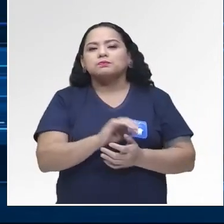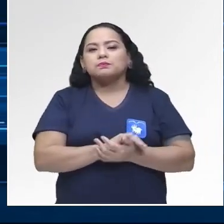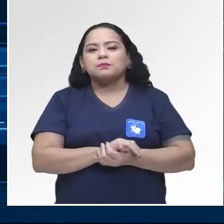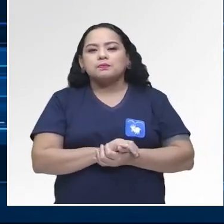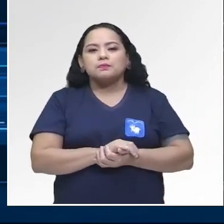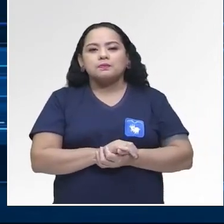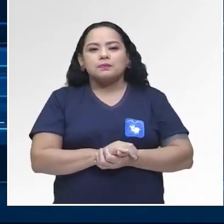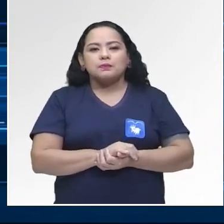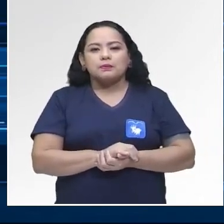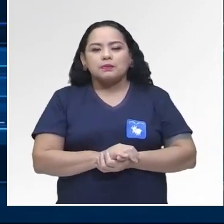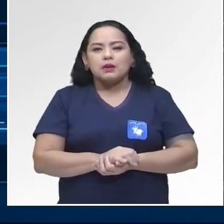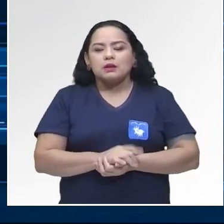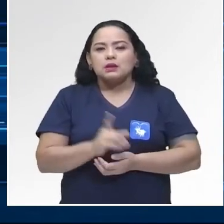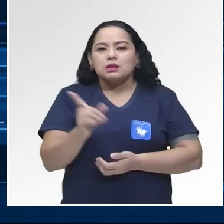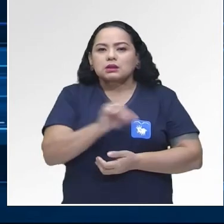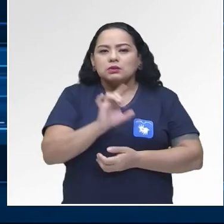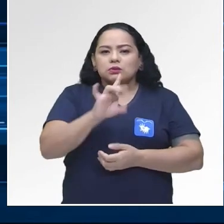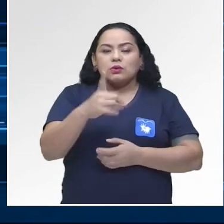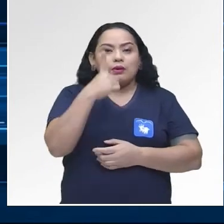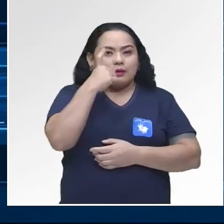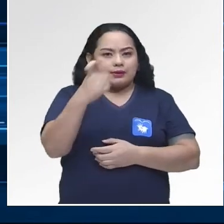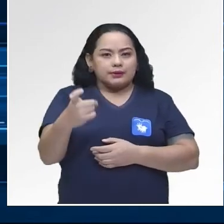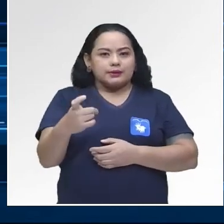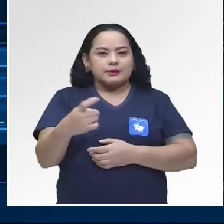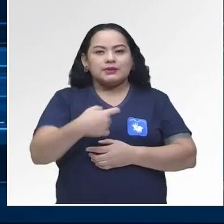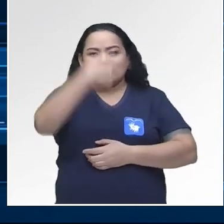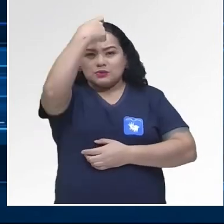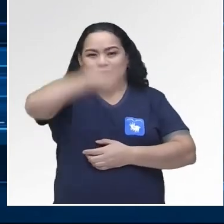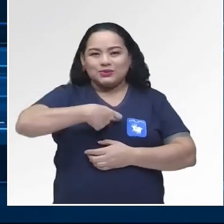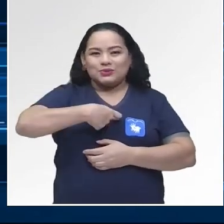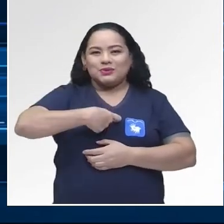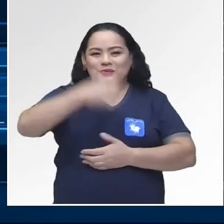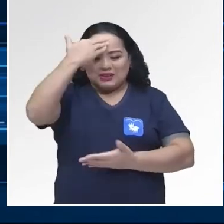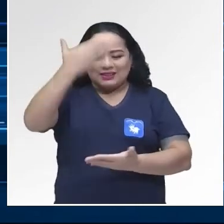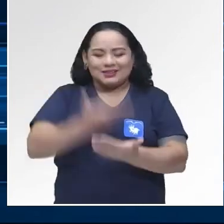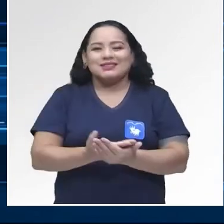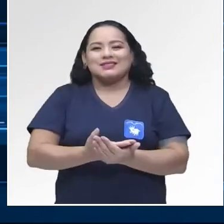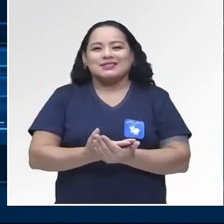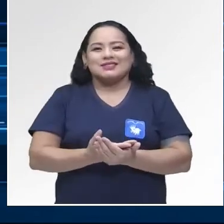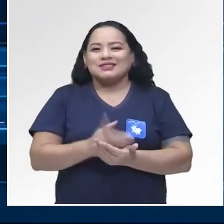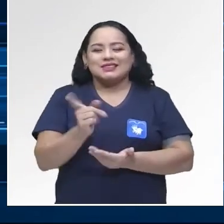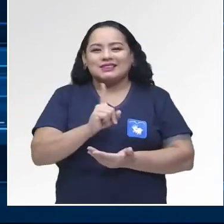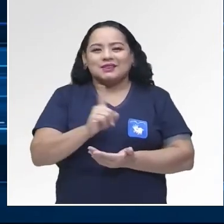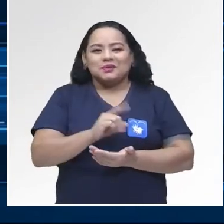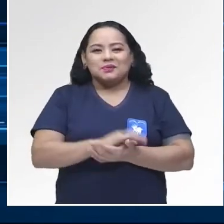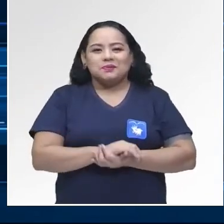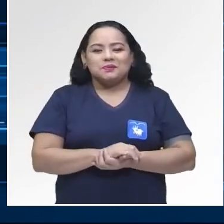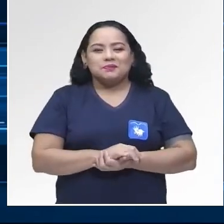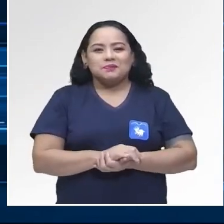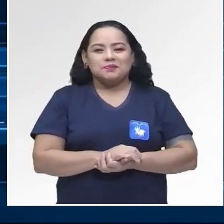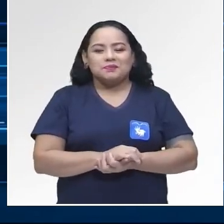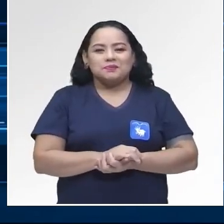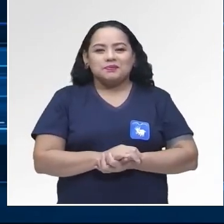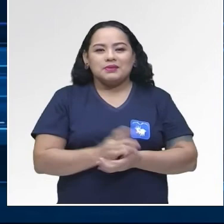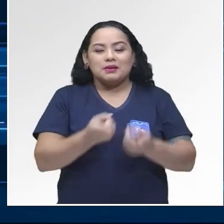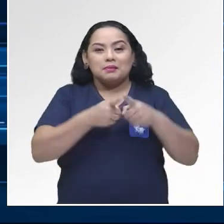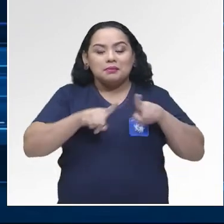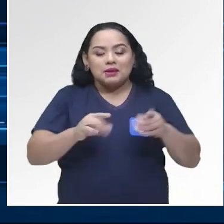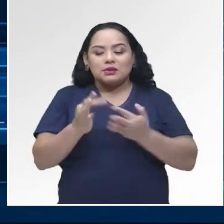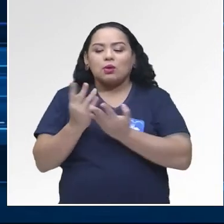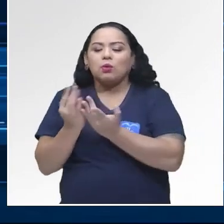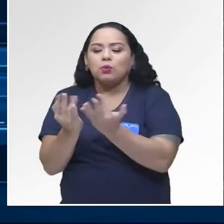né? Não é só, é interessante, não sou eu que acredito nisso. Não sou eu que acredito. Então, o senso